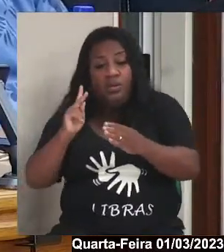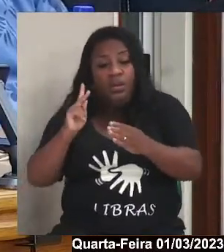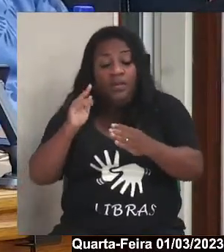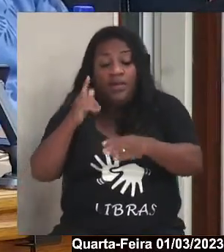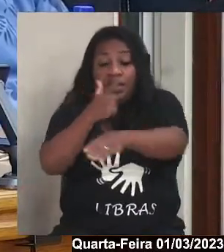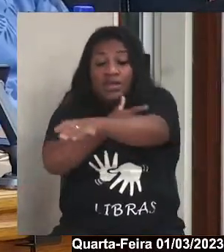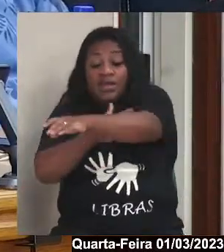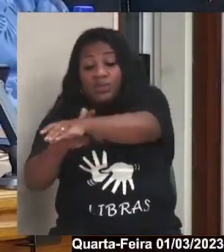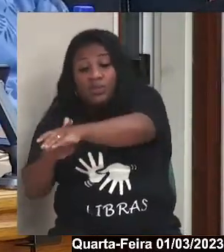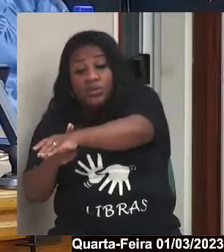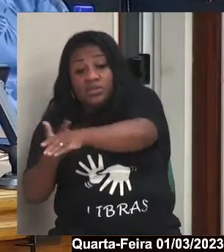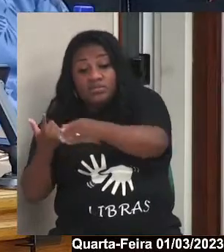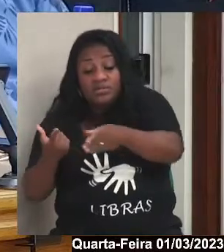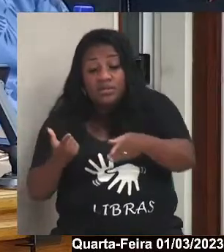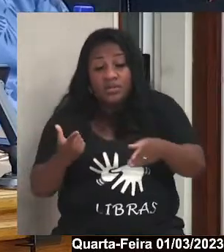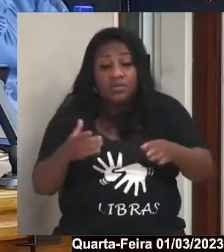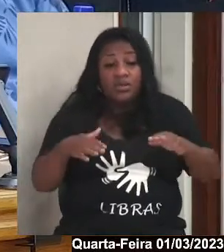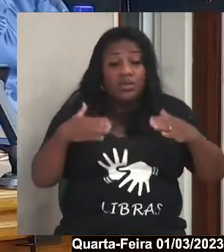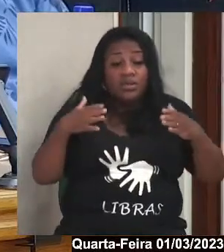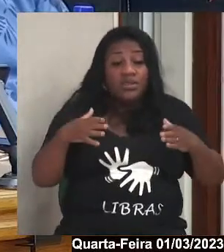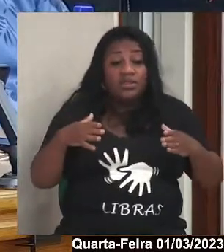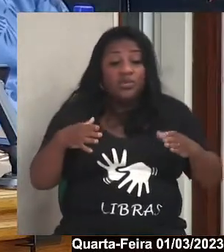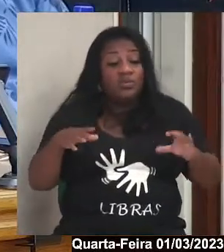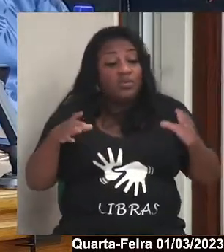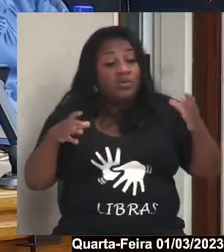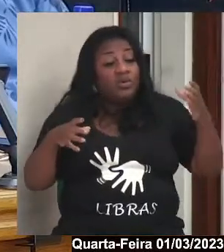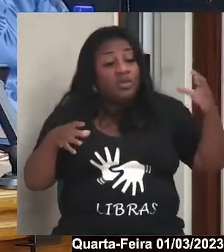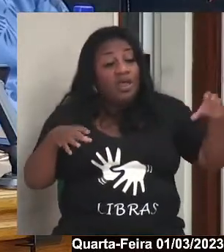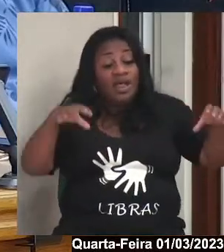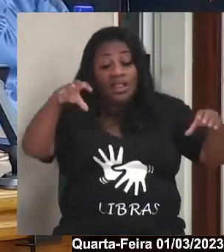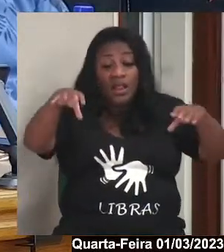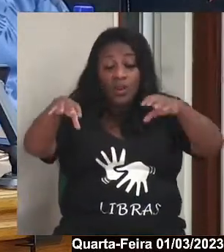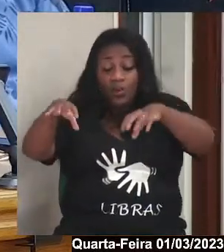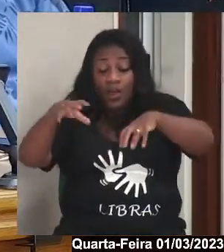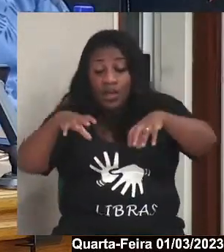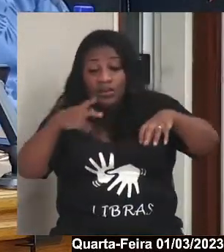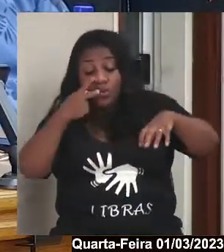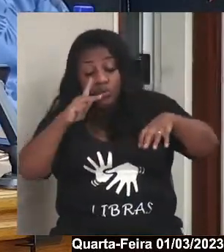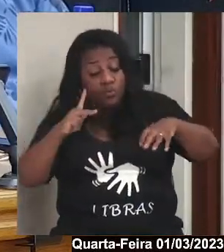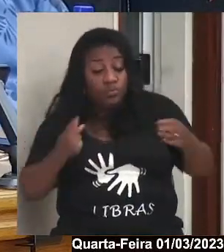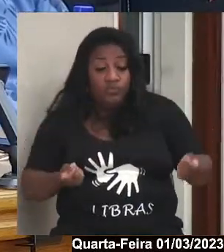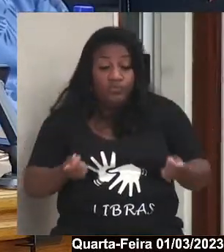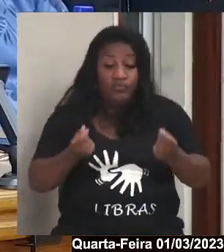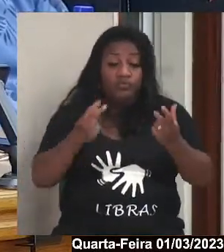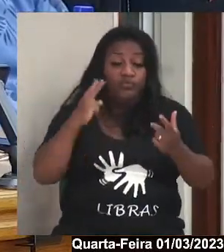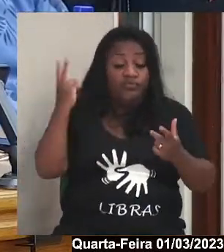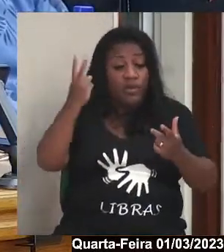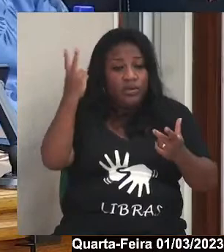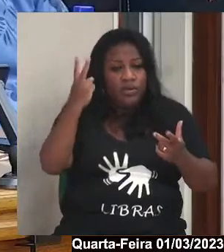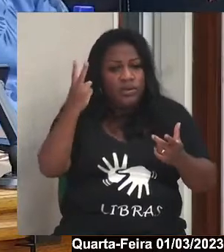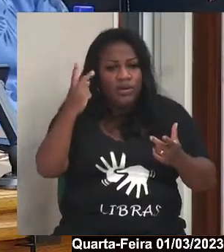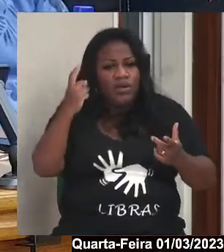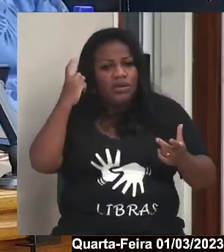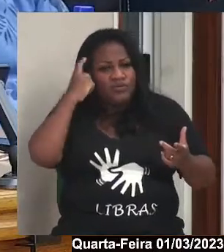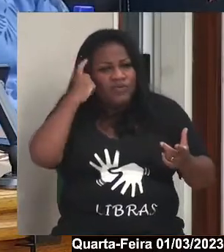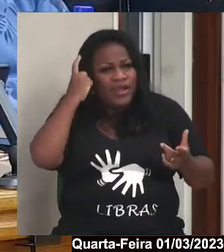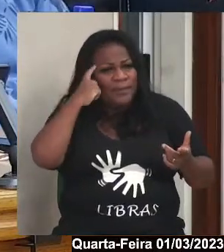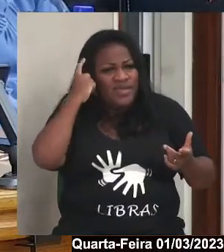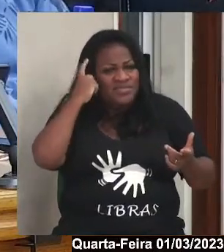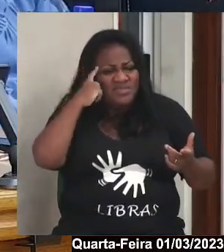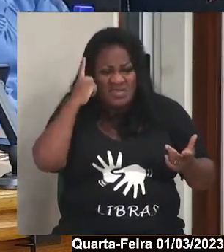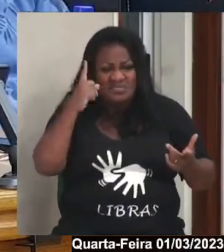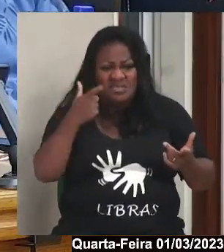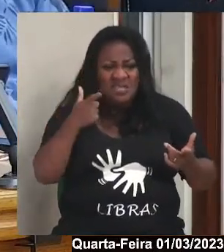as verbas são distintas. E aí se faz uma grande confusão para falar que nós pegamos, que o prefeito pegou o remédio e colocou no carnaval. Isso